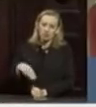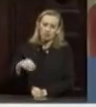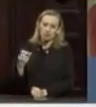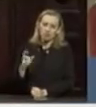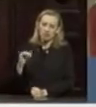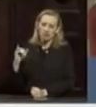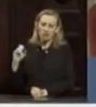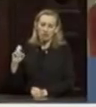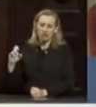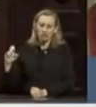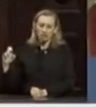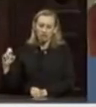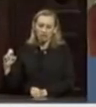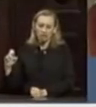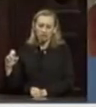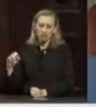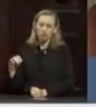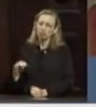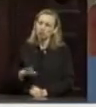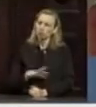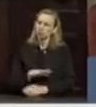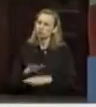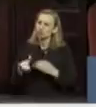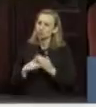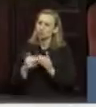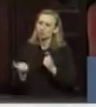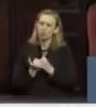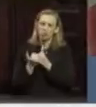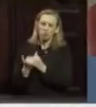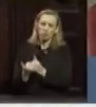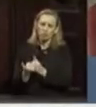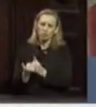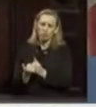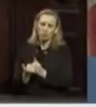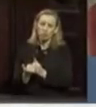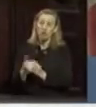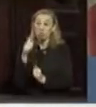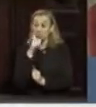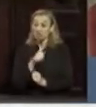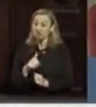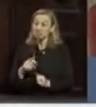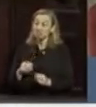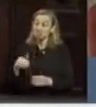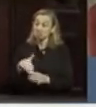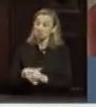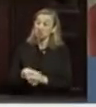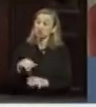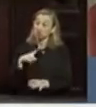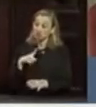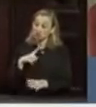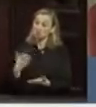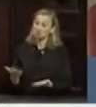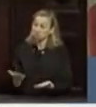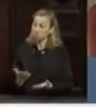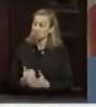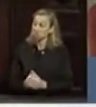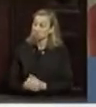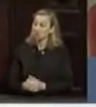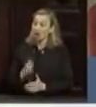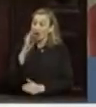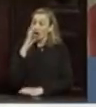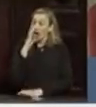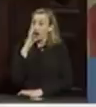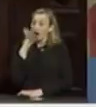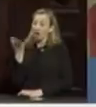ser vereadora, com todo o meu apoio. Foi a mulher mais votada, né? A gente ficou muito